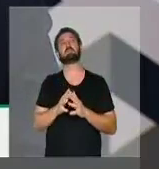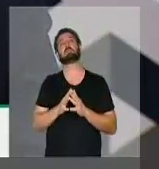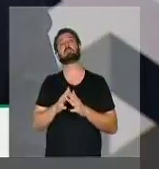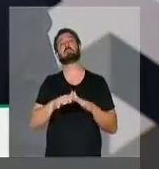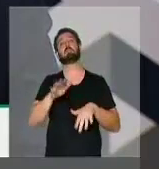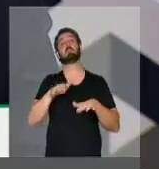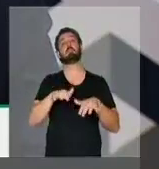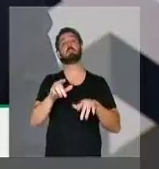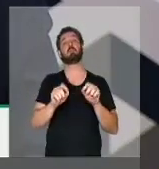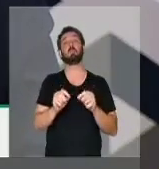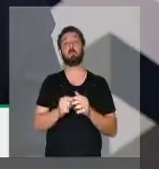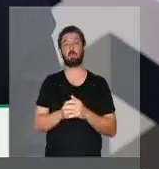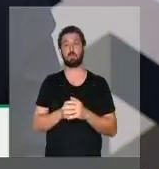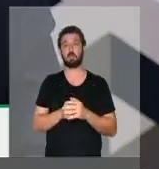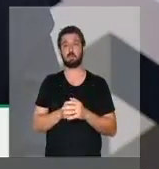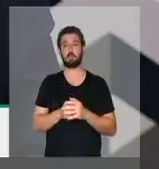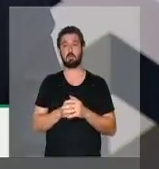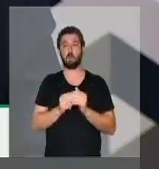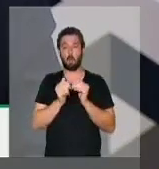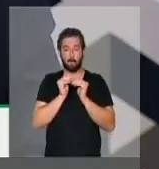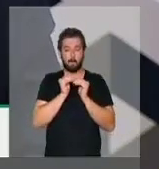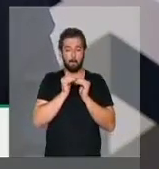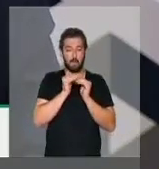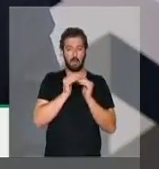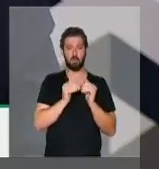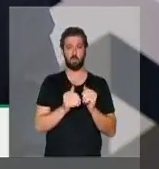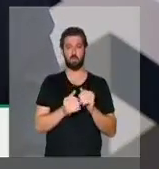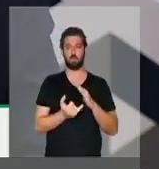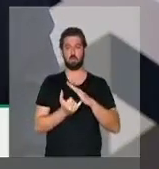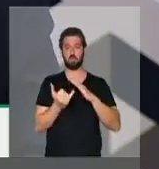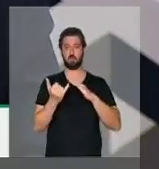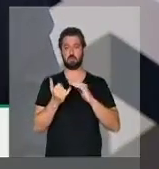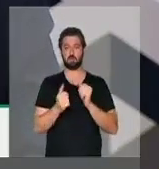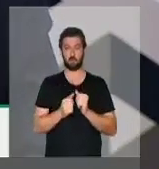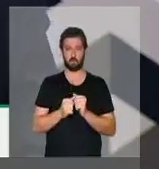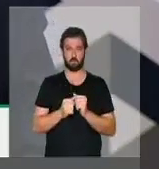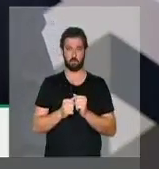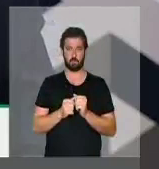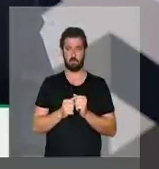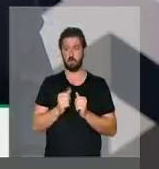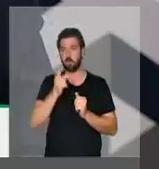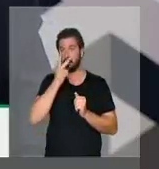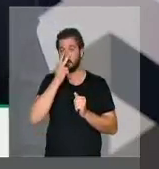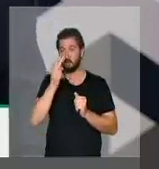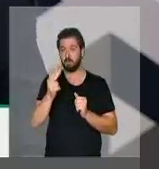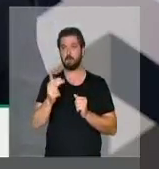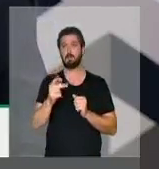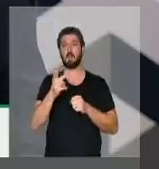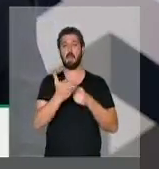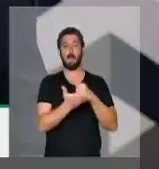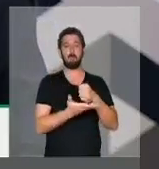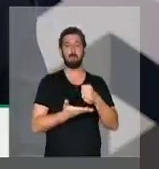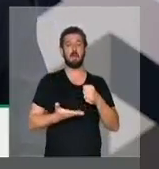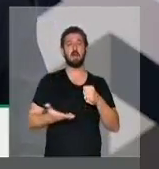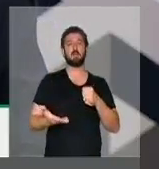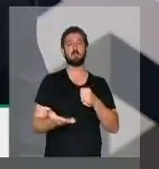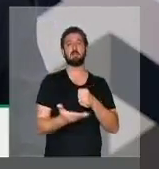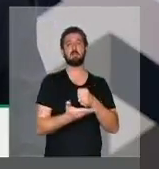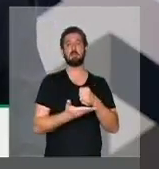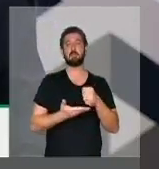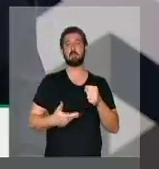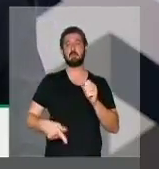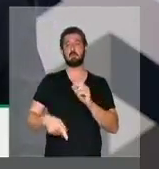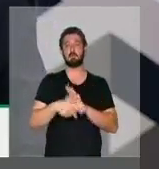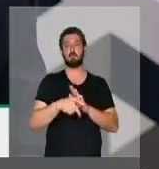nação depende de um mínimo quadro institucional, como se fossem os